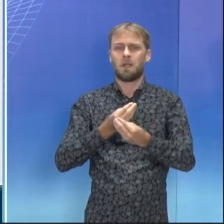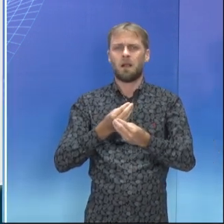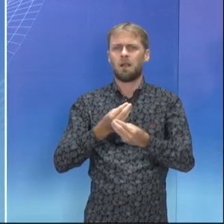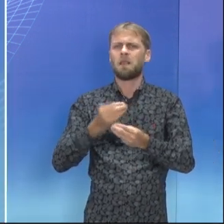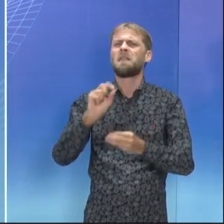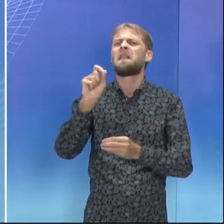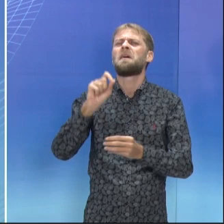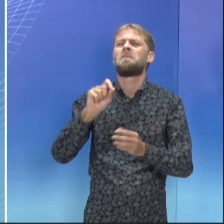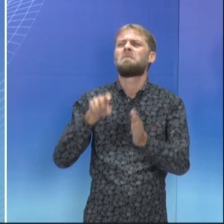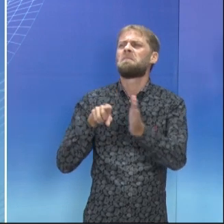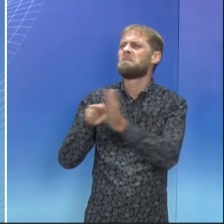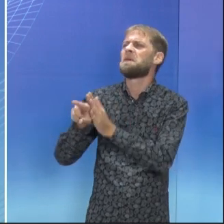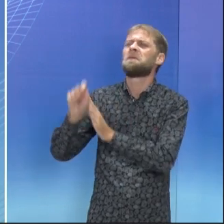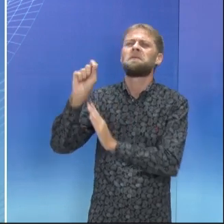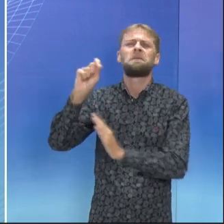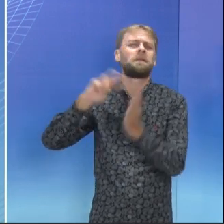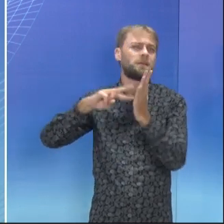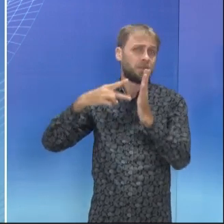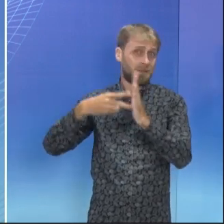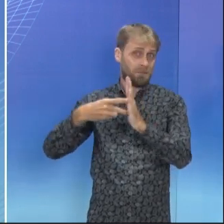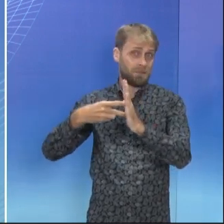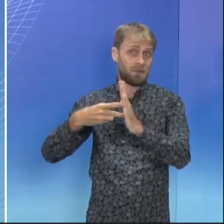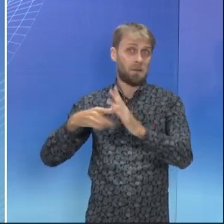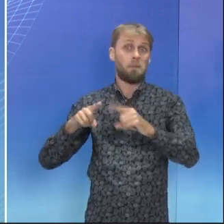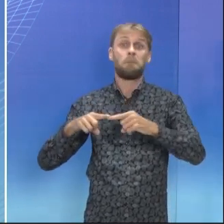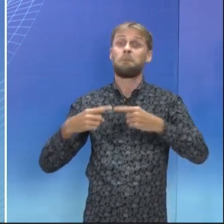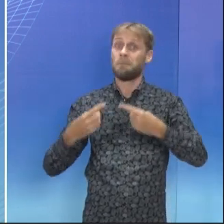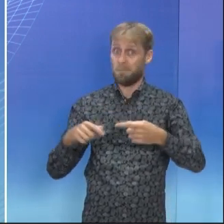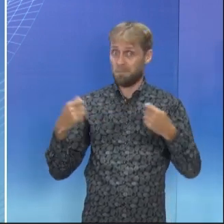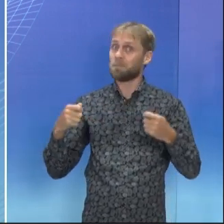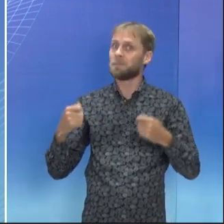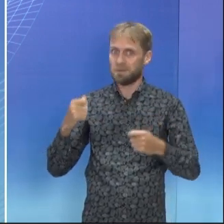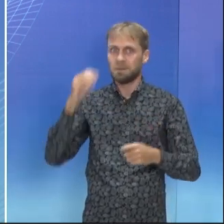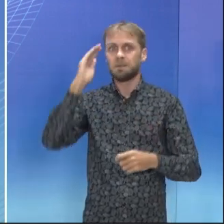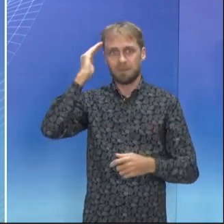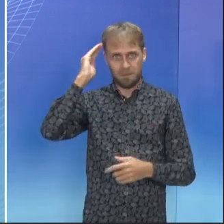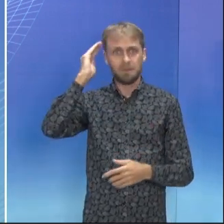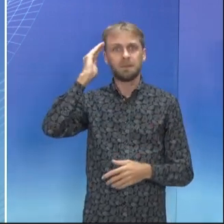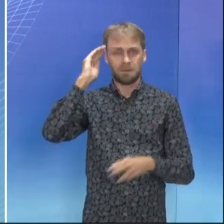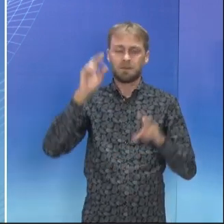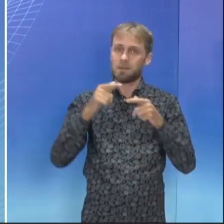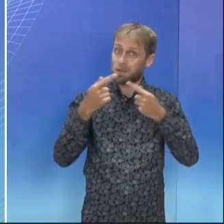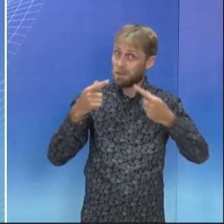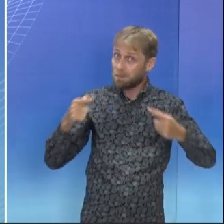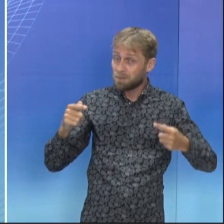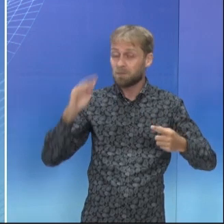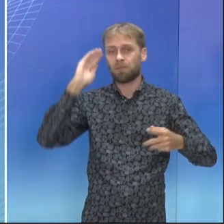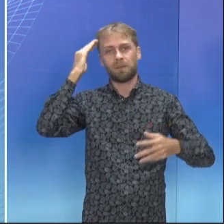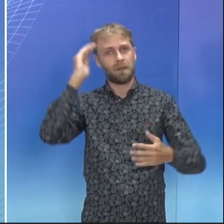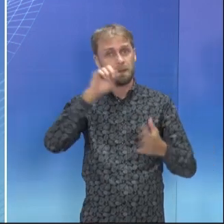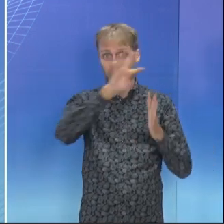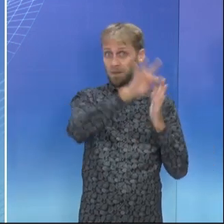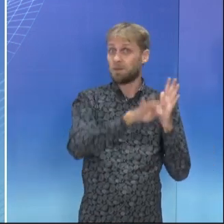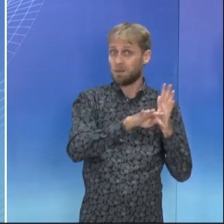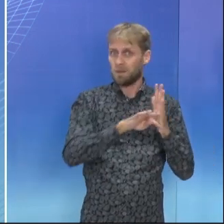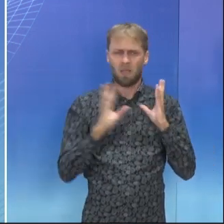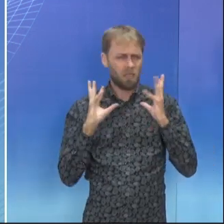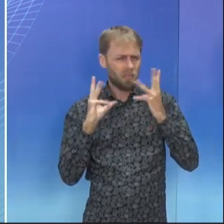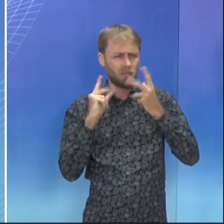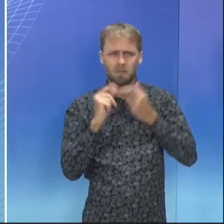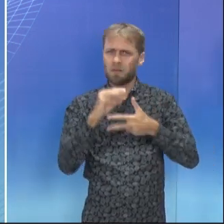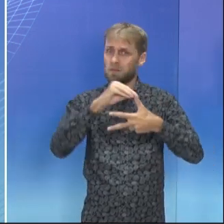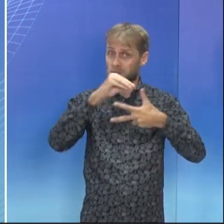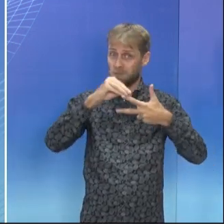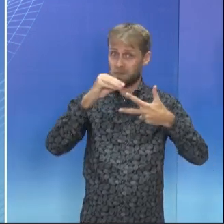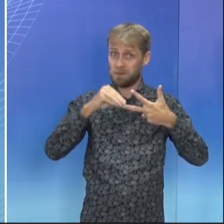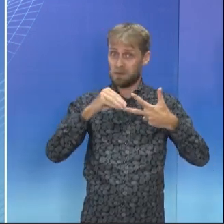perguntar o que é tal coisa, mas a gente vai precisar um pouco da gramática para entender o texto. Todas as questões do